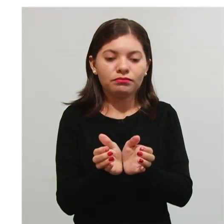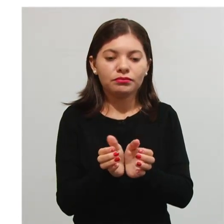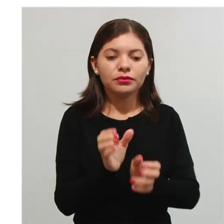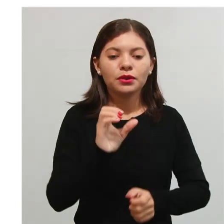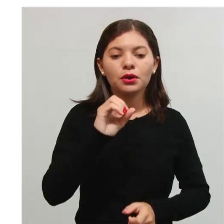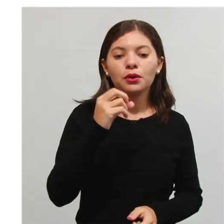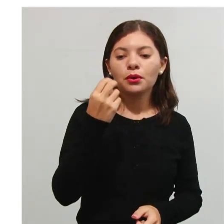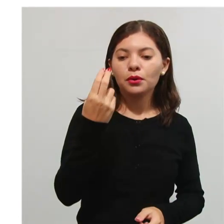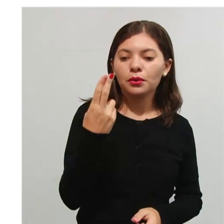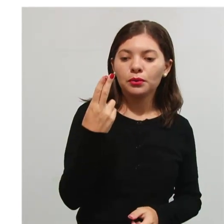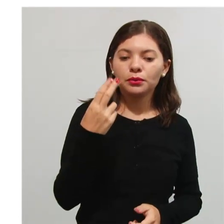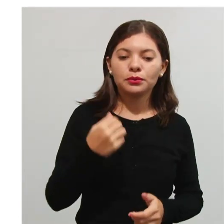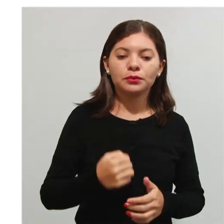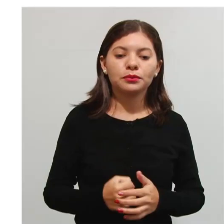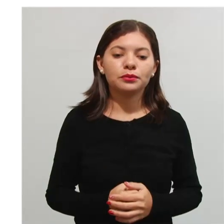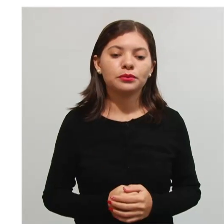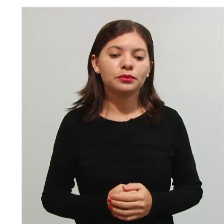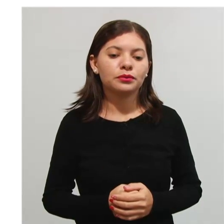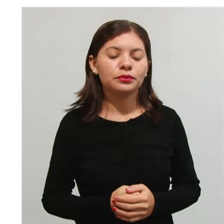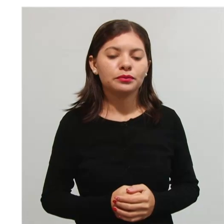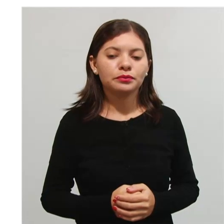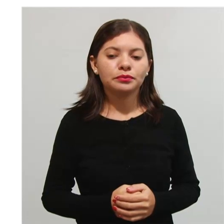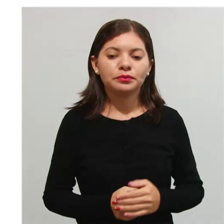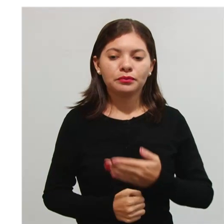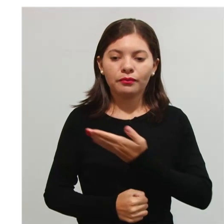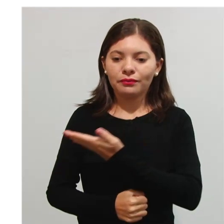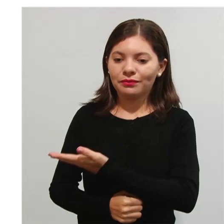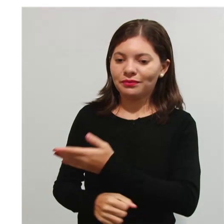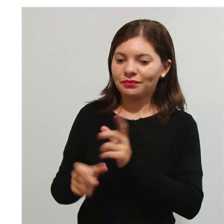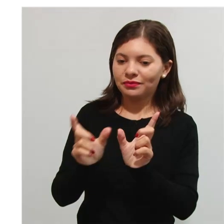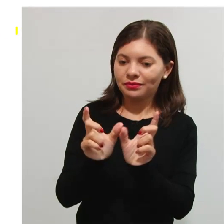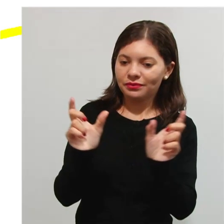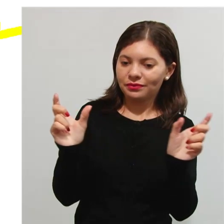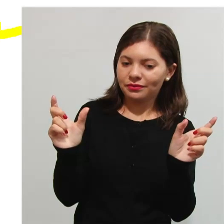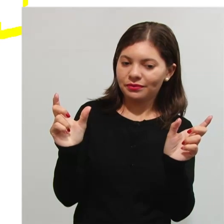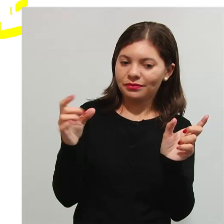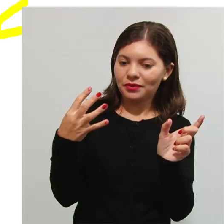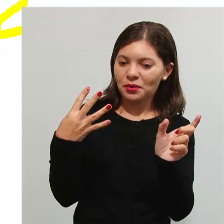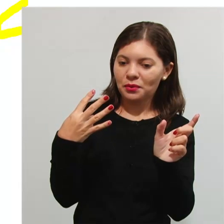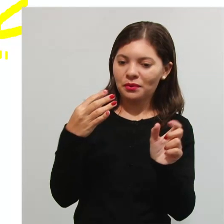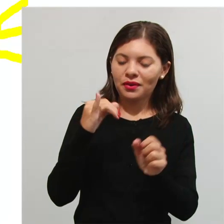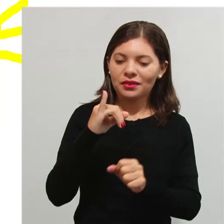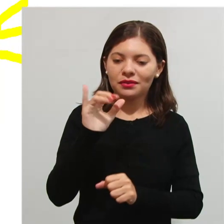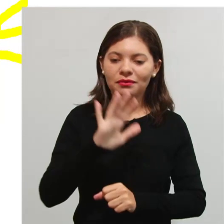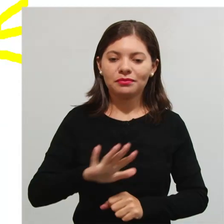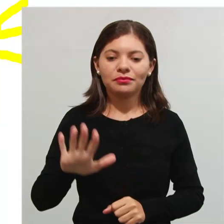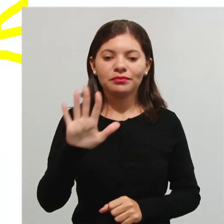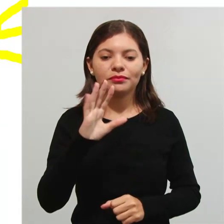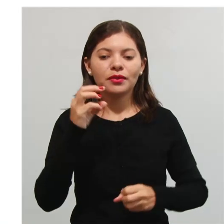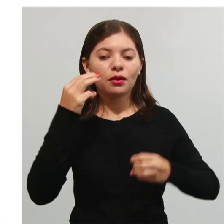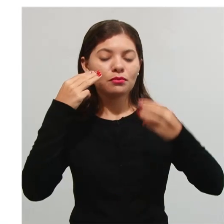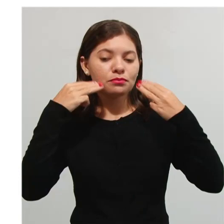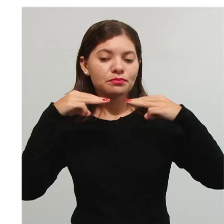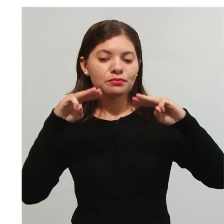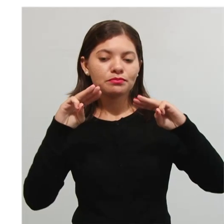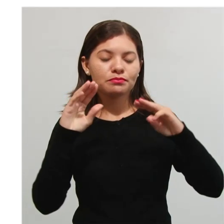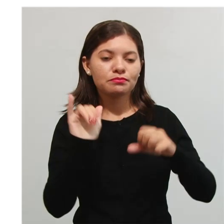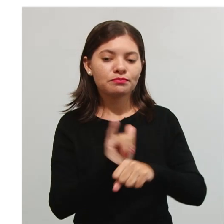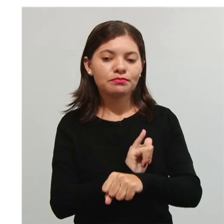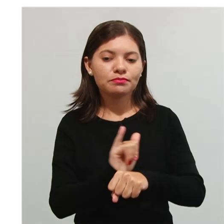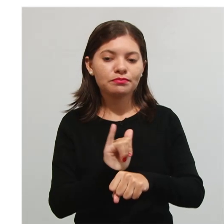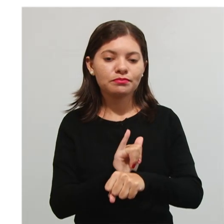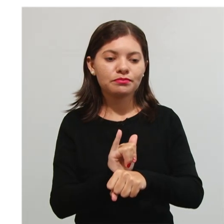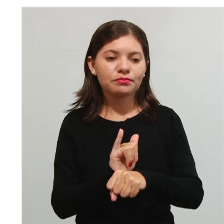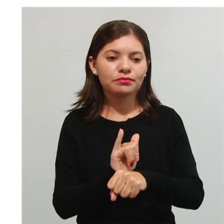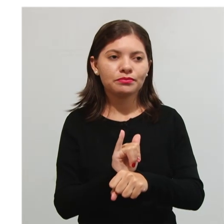temos a inovação que pode ser na forma de processo e nós temos também a inovação como marketing, como estratégia de